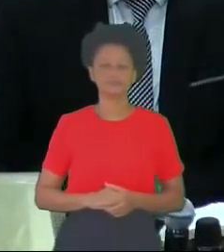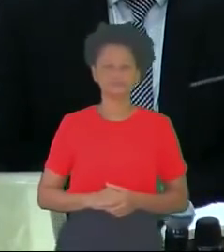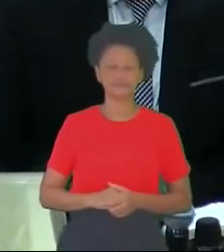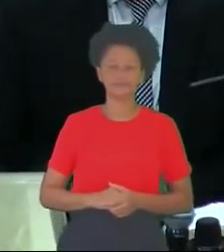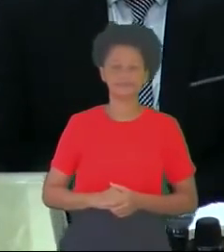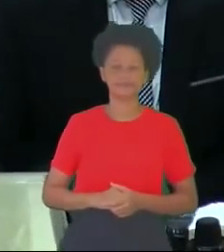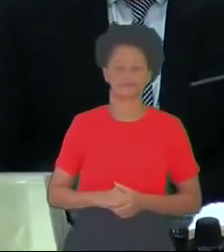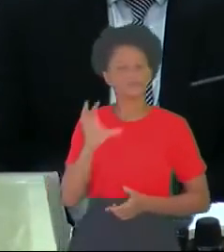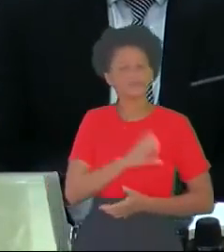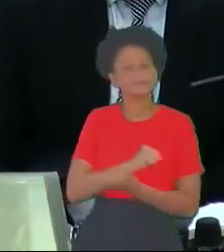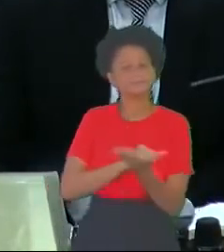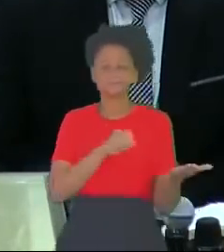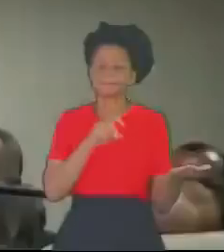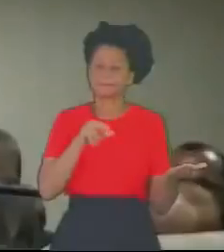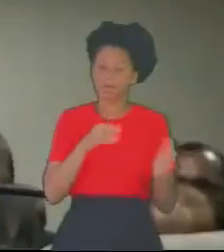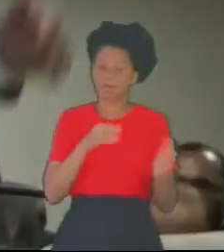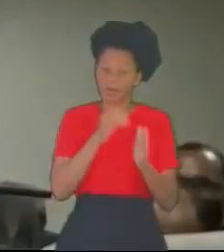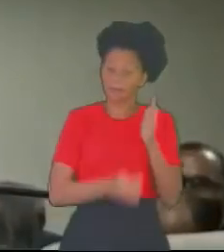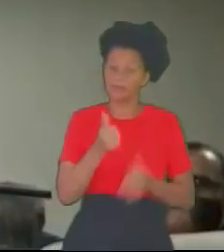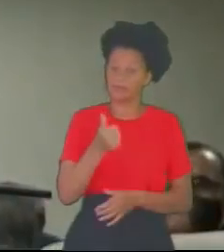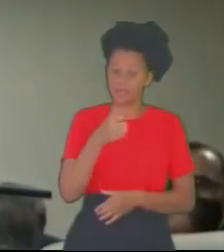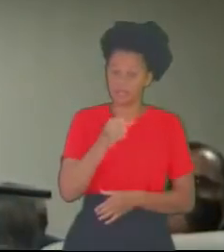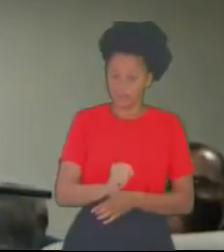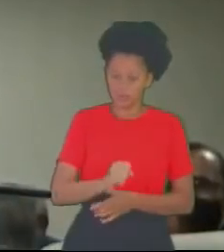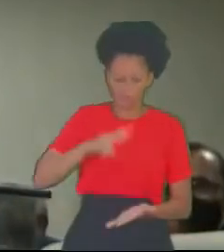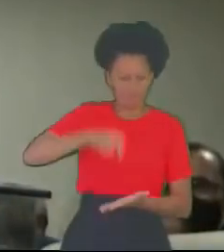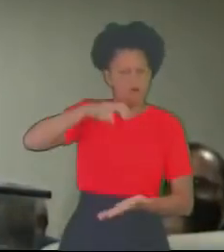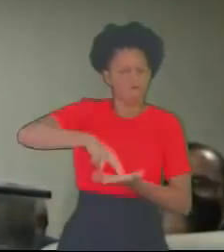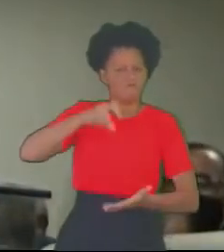Meus amados irmãos, capítulo 18, o homem está pinotando.